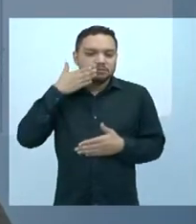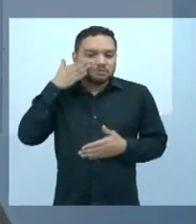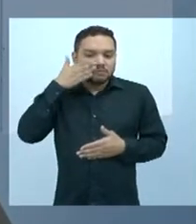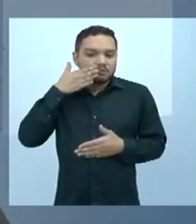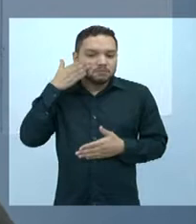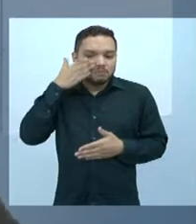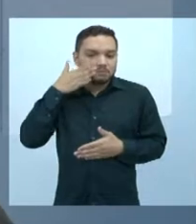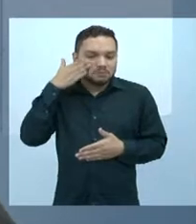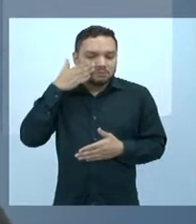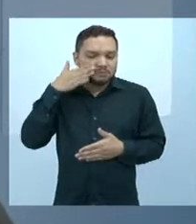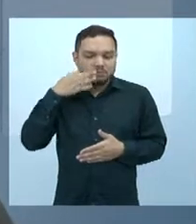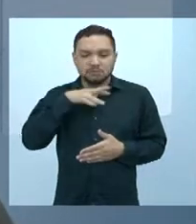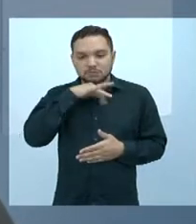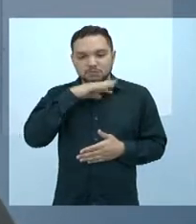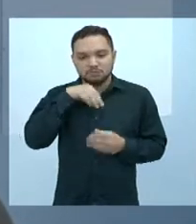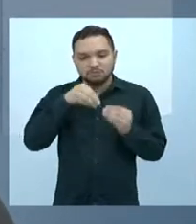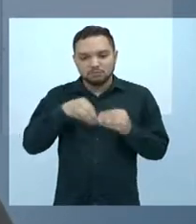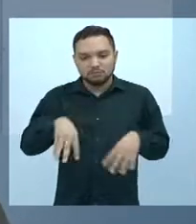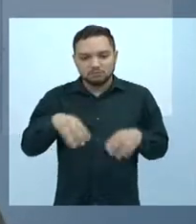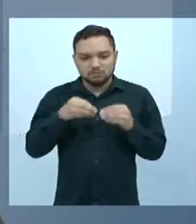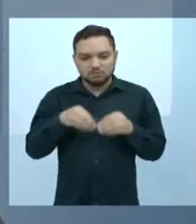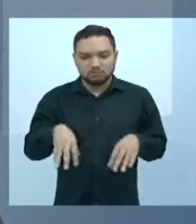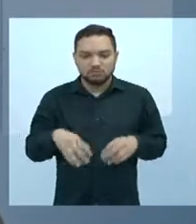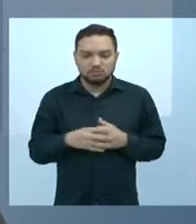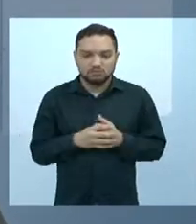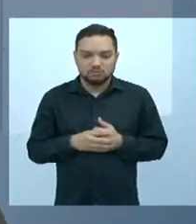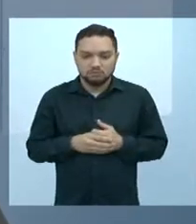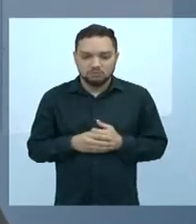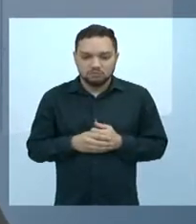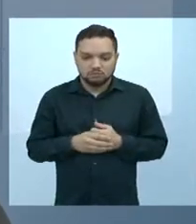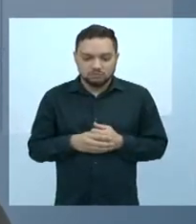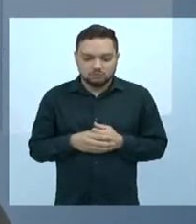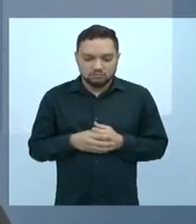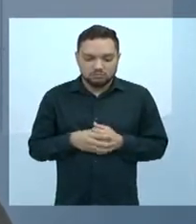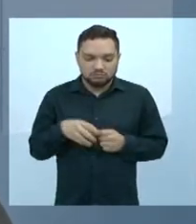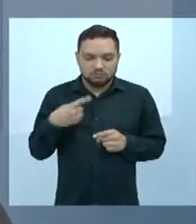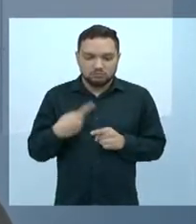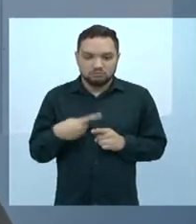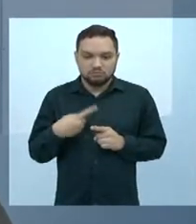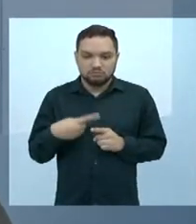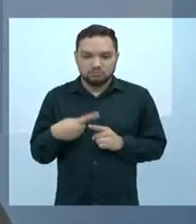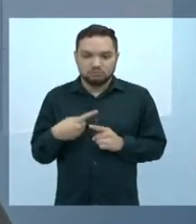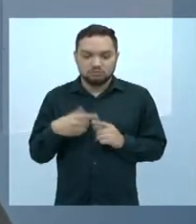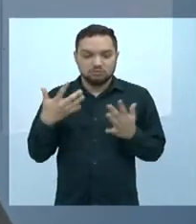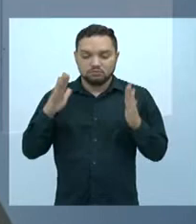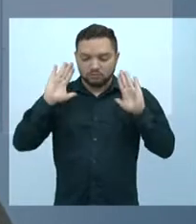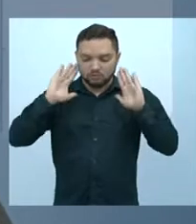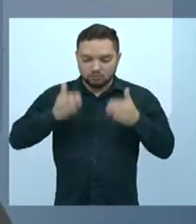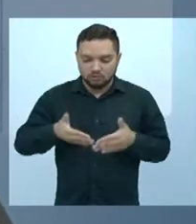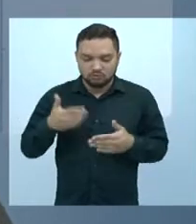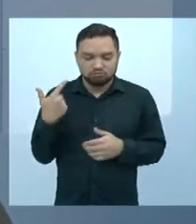da eficiência como grande comunicador que ele o é. Por quê? Porque ele não tem um foco.